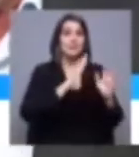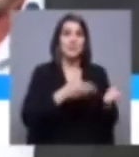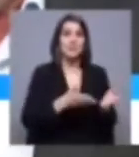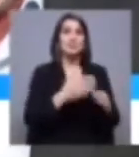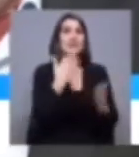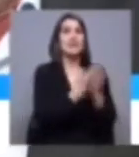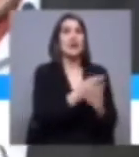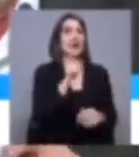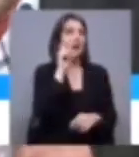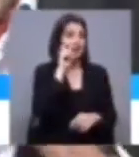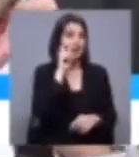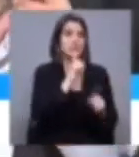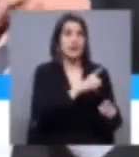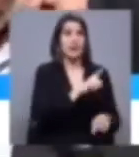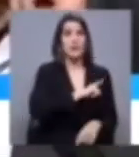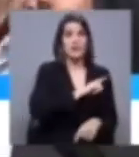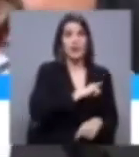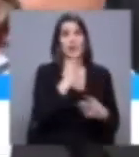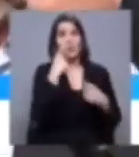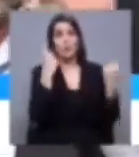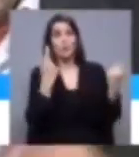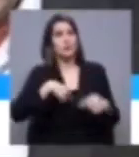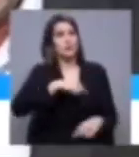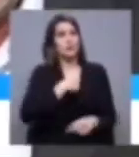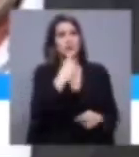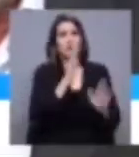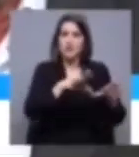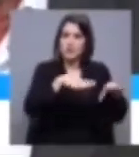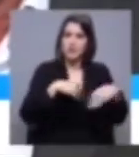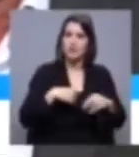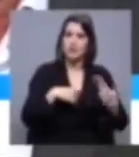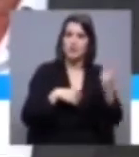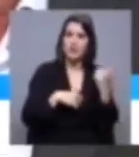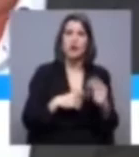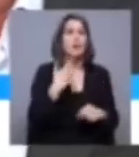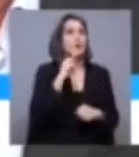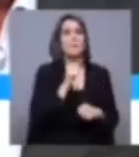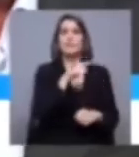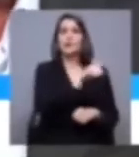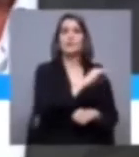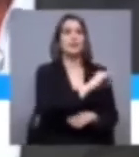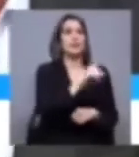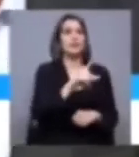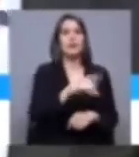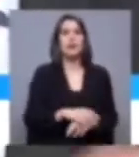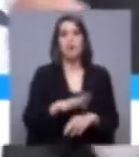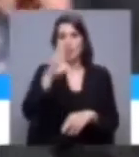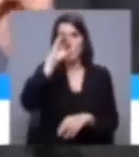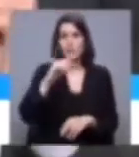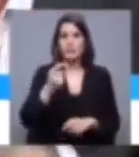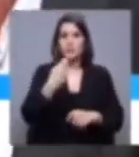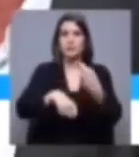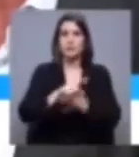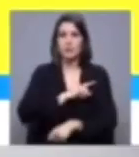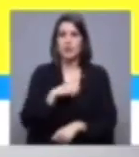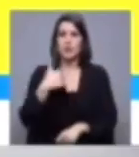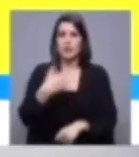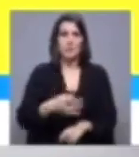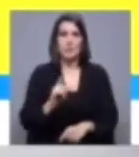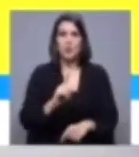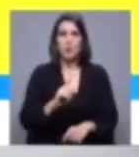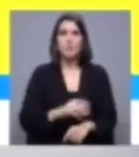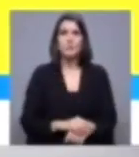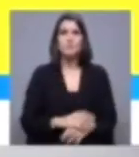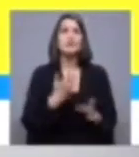por garantir, seja ela privada ou pública. E nós já dissemos que admitimos as duas soluções. Agora, não é como a Iniciativa Liberal. Não é chegar ao governo e privatizar a TAP. O que tem que se fazer